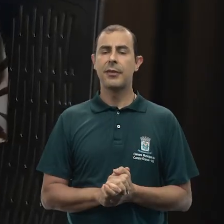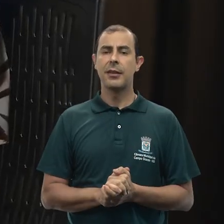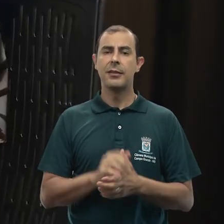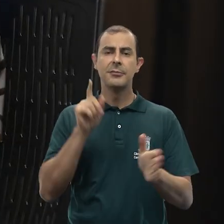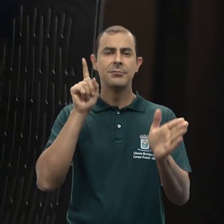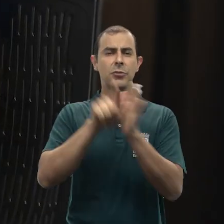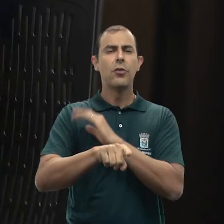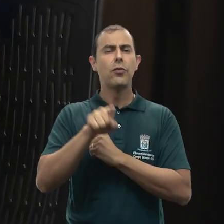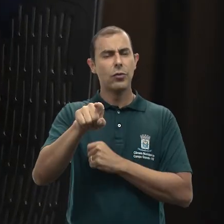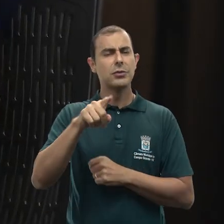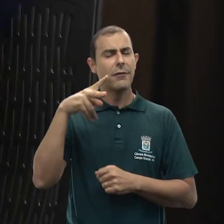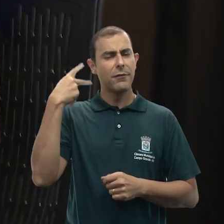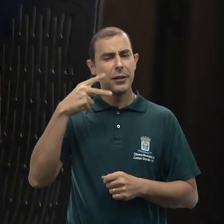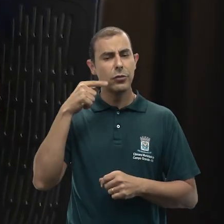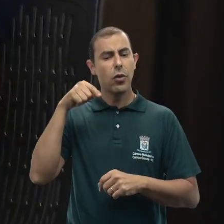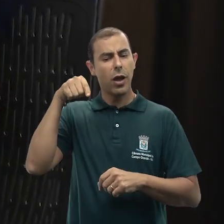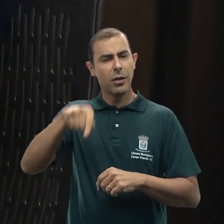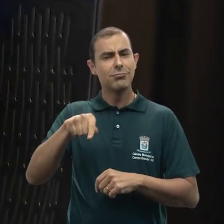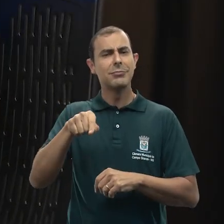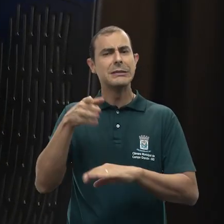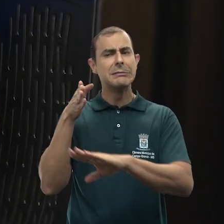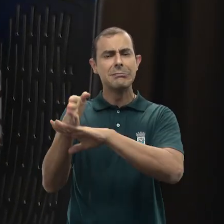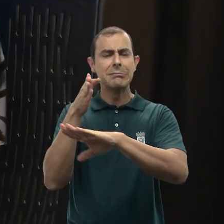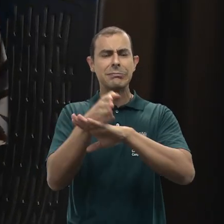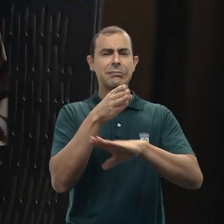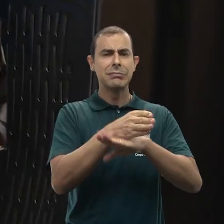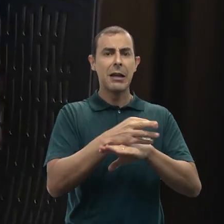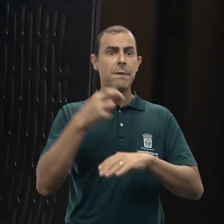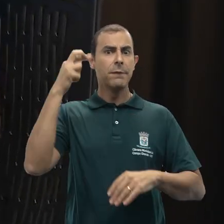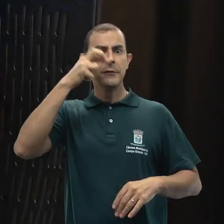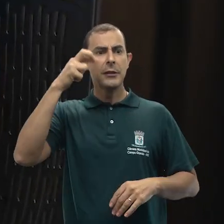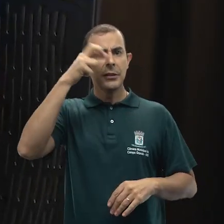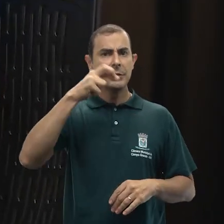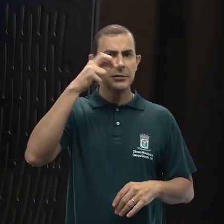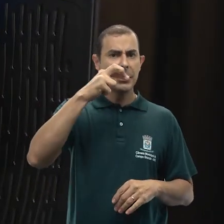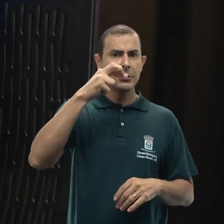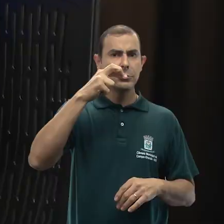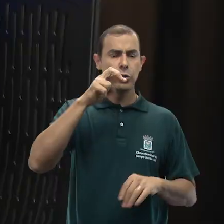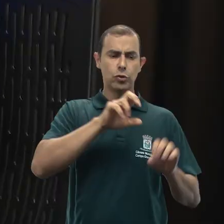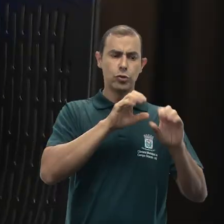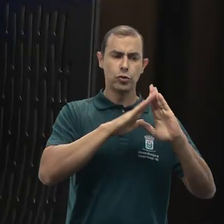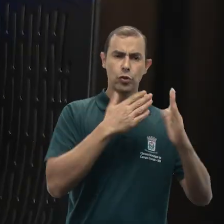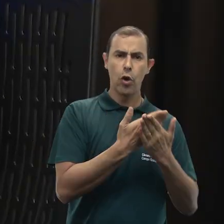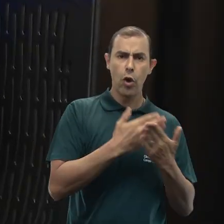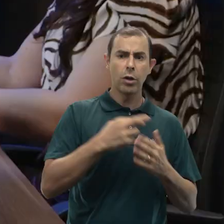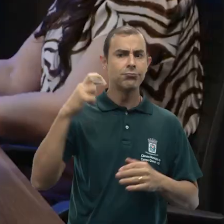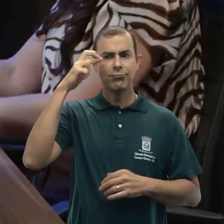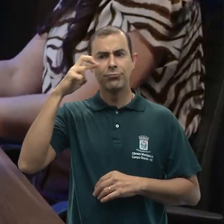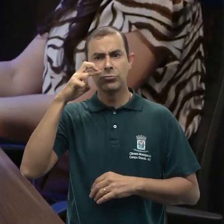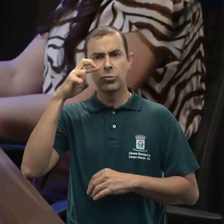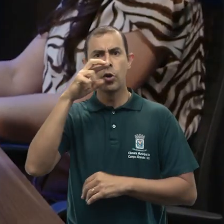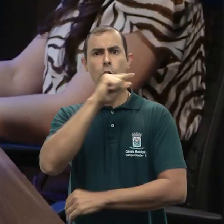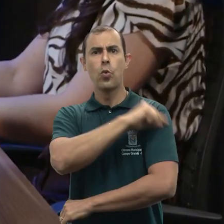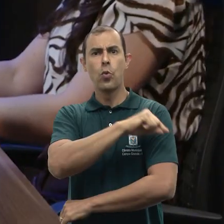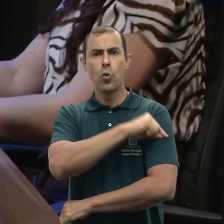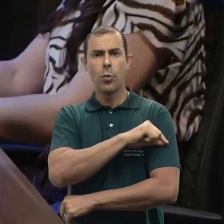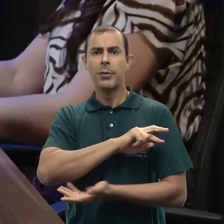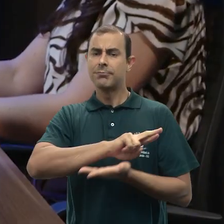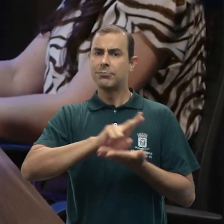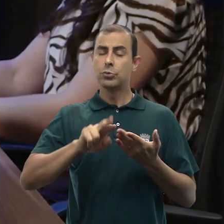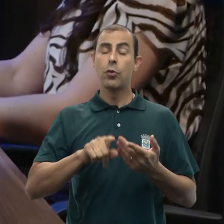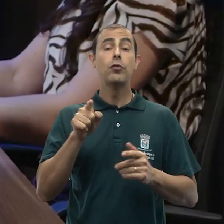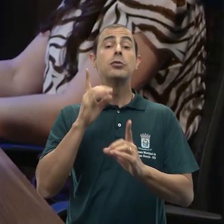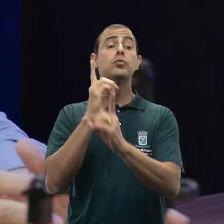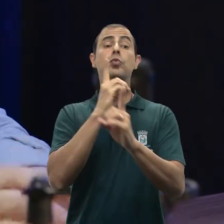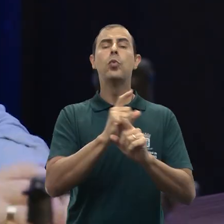ali fiscalizando a escola, fiscalizando o UPA. O que que você vem encontrando nessas suas fiscalizações? Campo